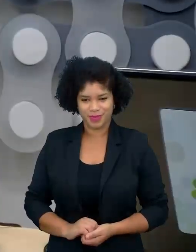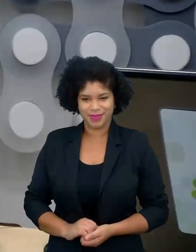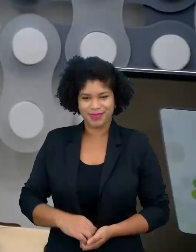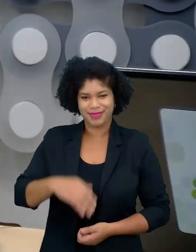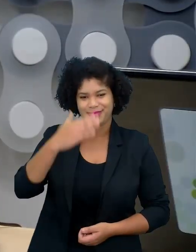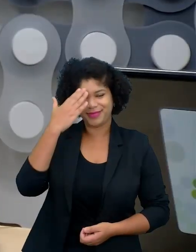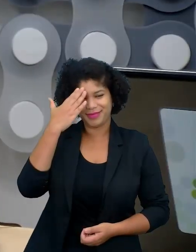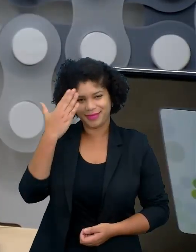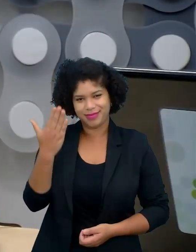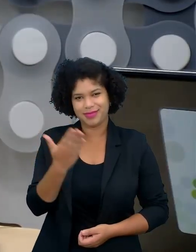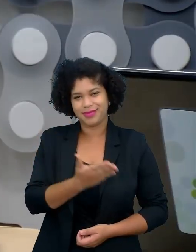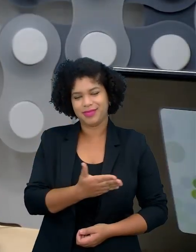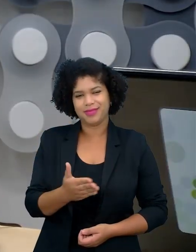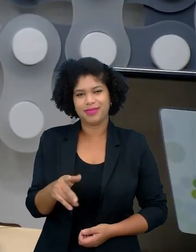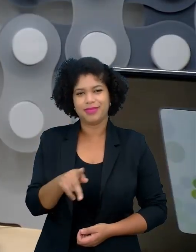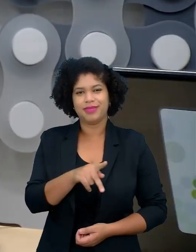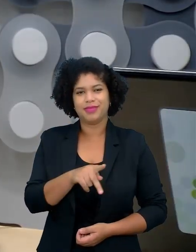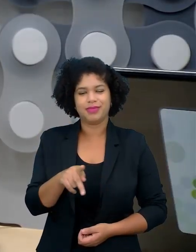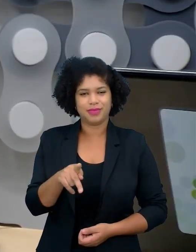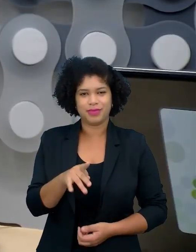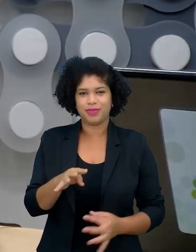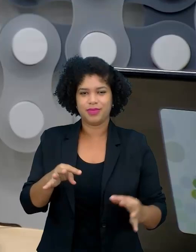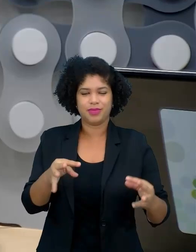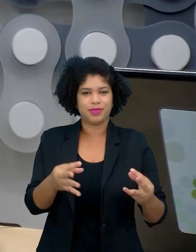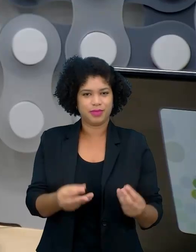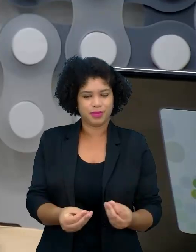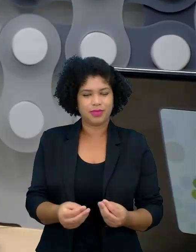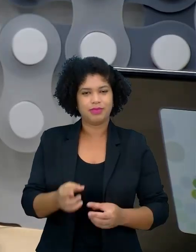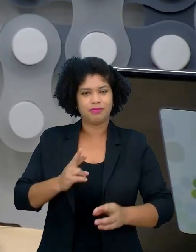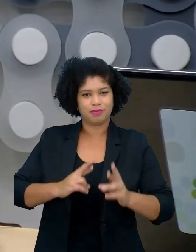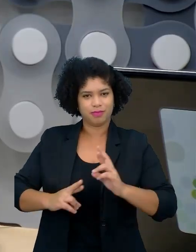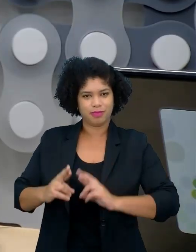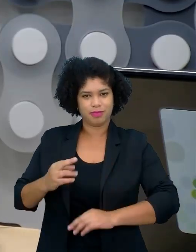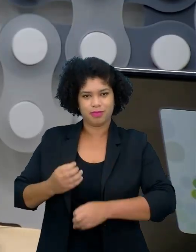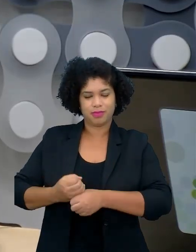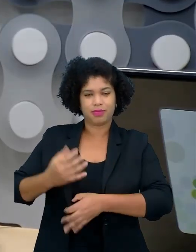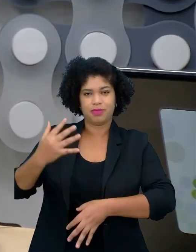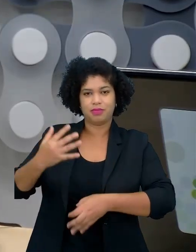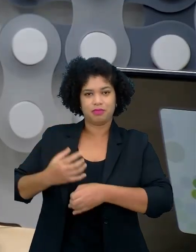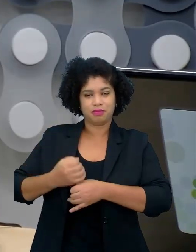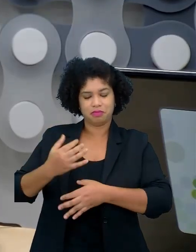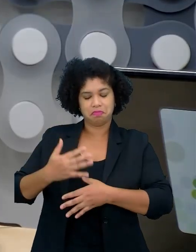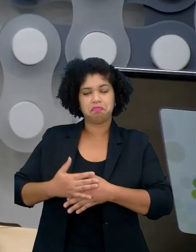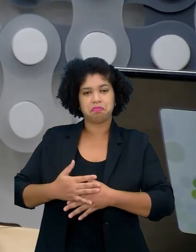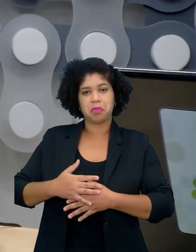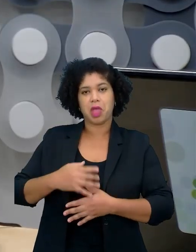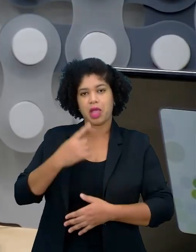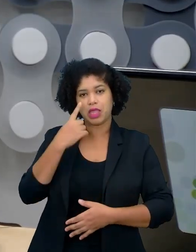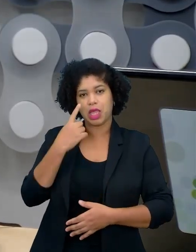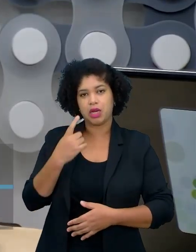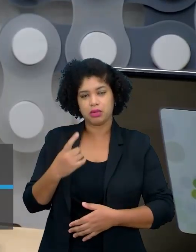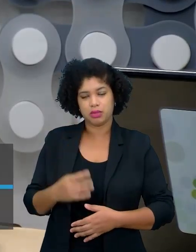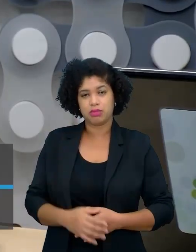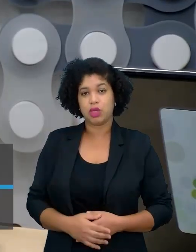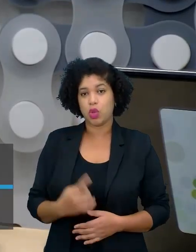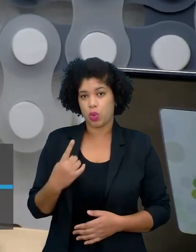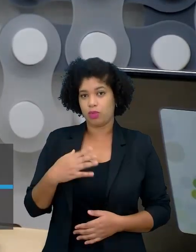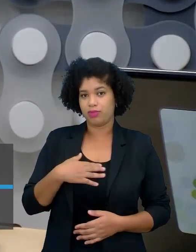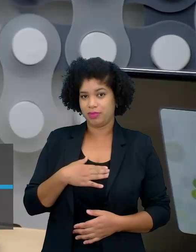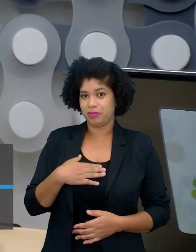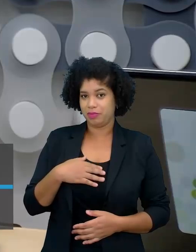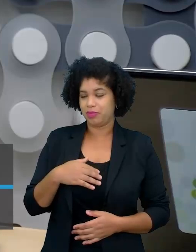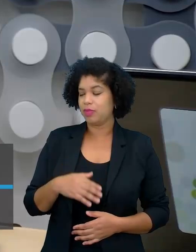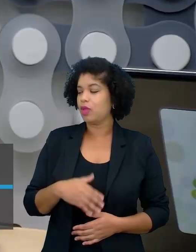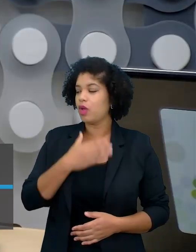Obrigado, professores, pelas interações, muitas contribuições aqui interessantes. Tem uma que eu destaco aqui, que é o